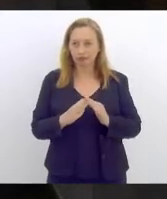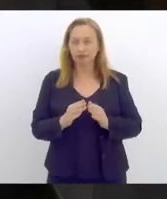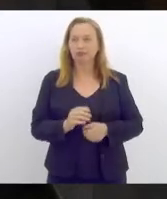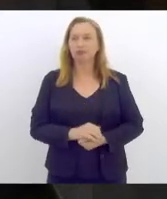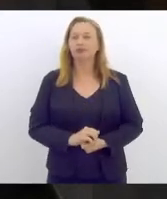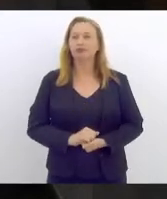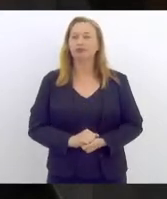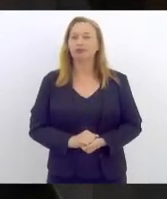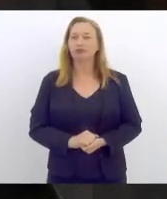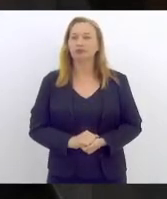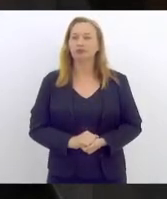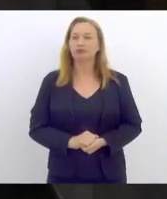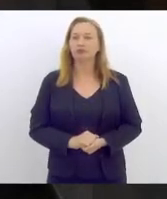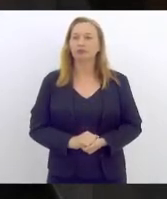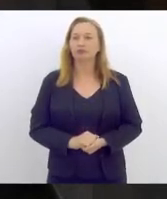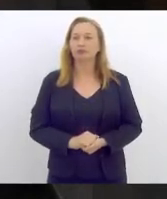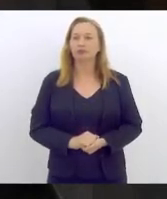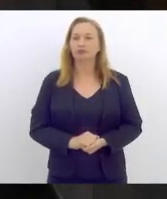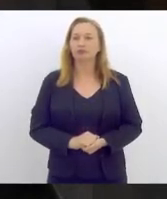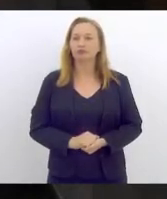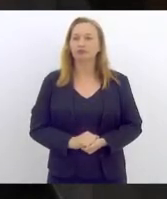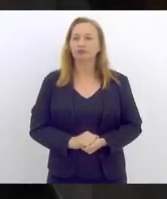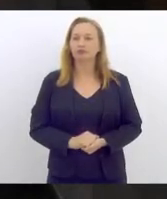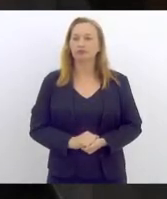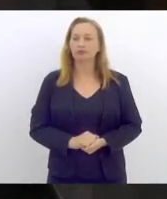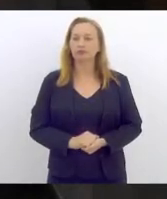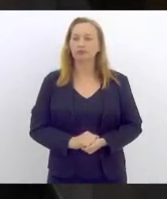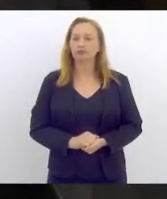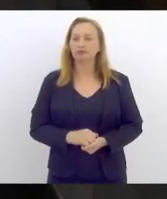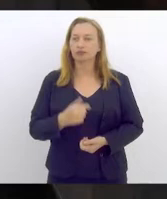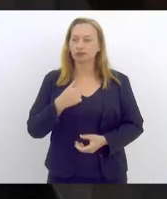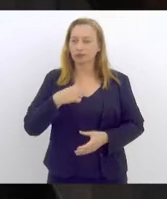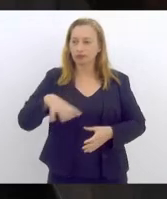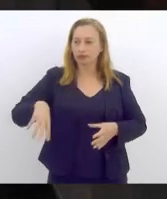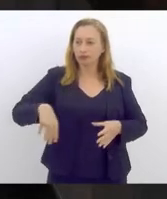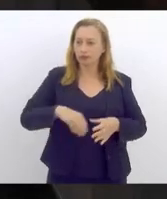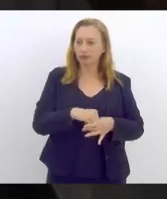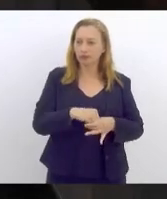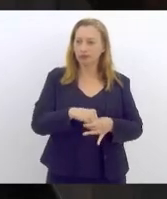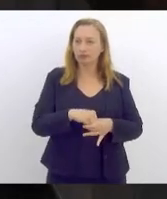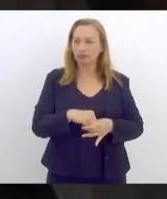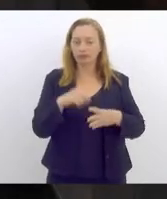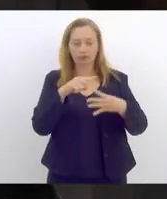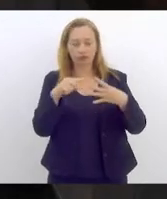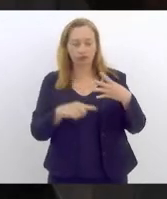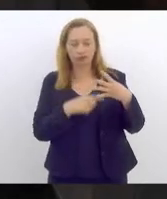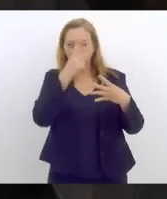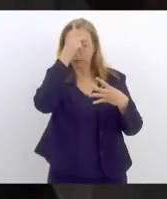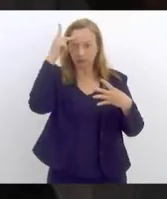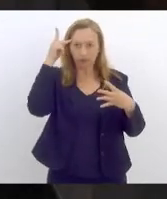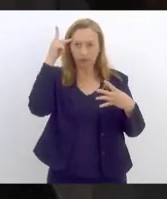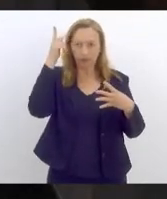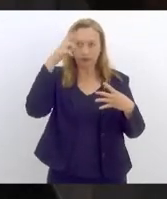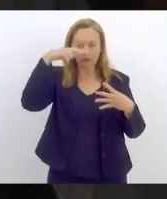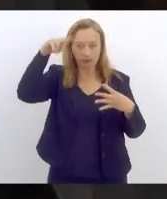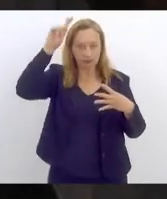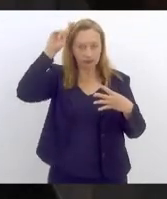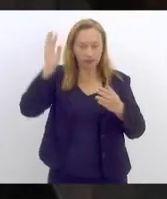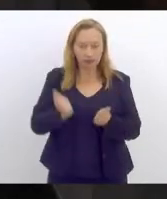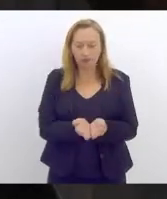bancada aí de quatro incluído a minha pessoa eu Lucinha Ferreirinha e